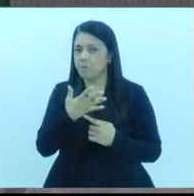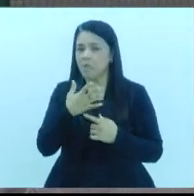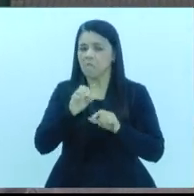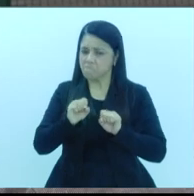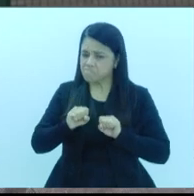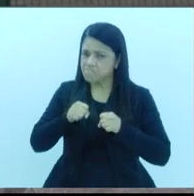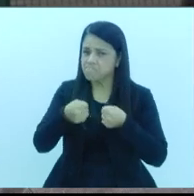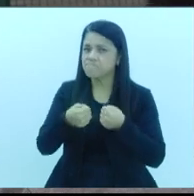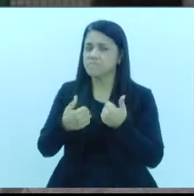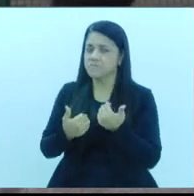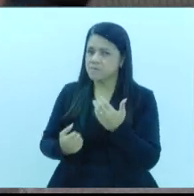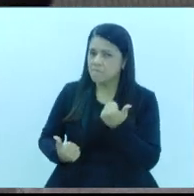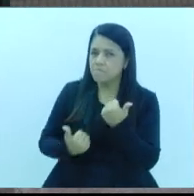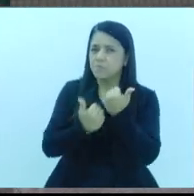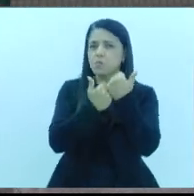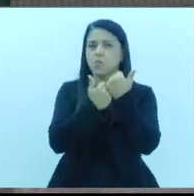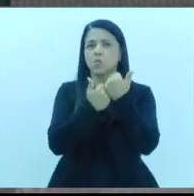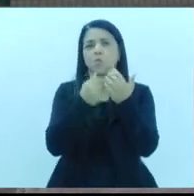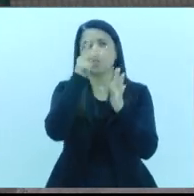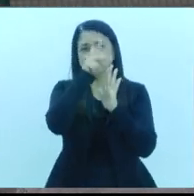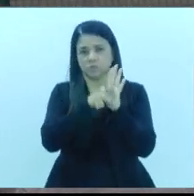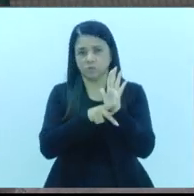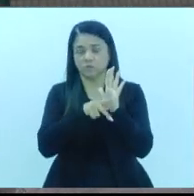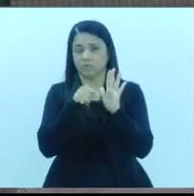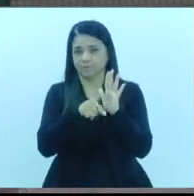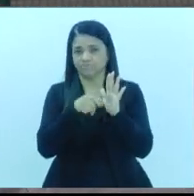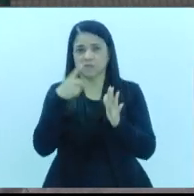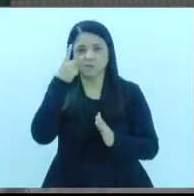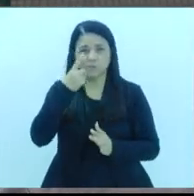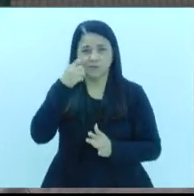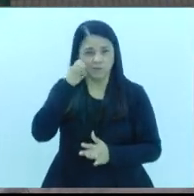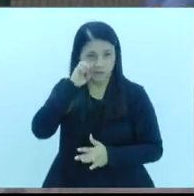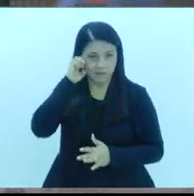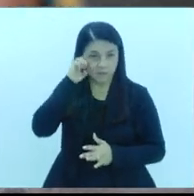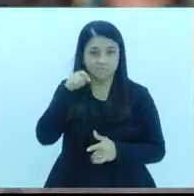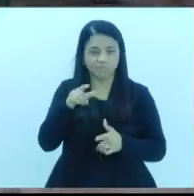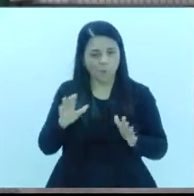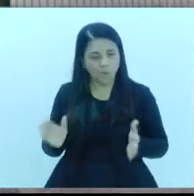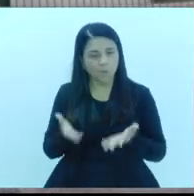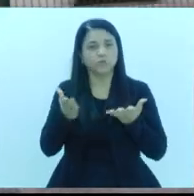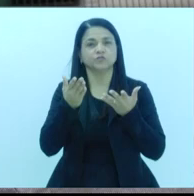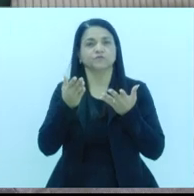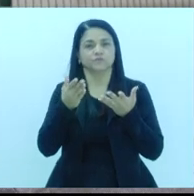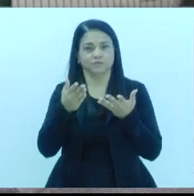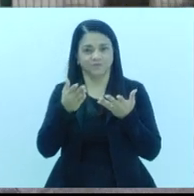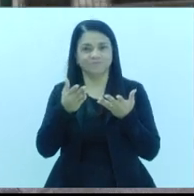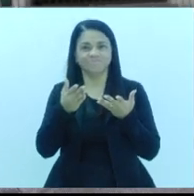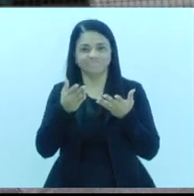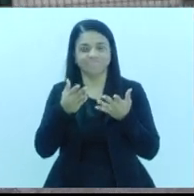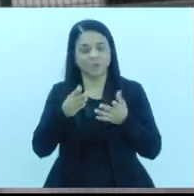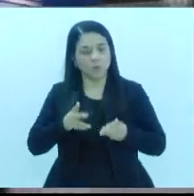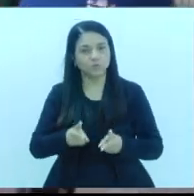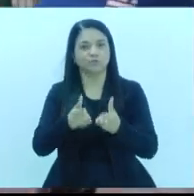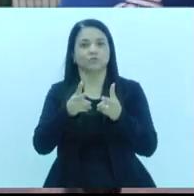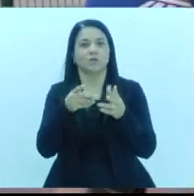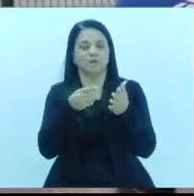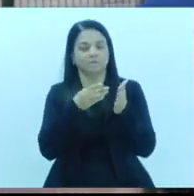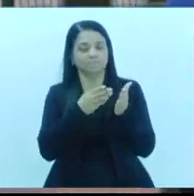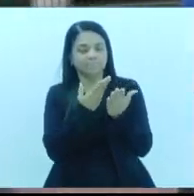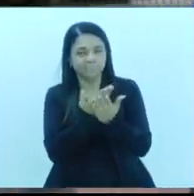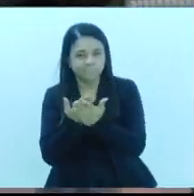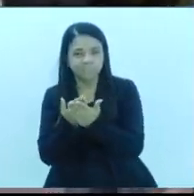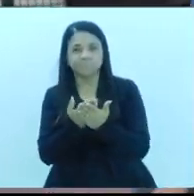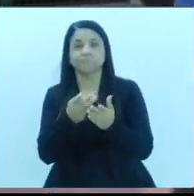força para o nosso projeto, né? E foi um motivador bastante grande para que a gente seguisse adiante. É um curso